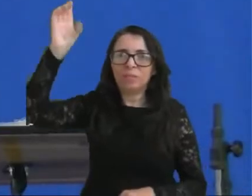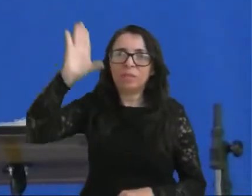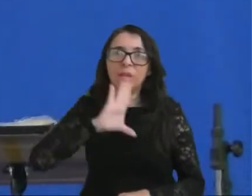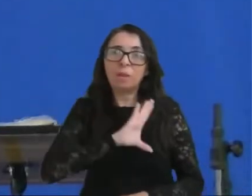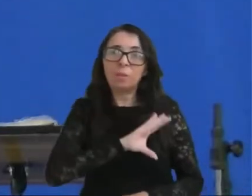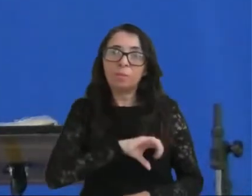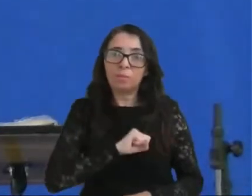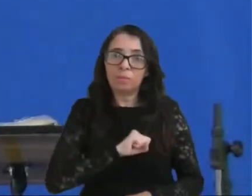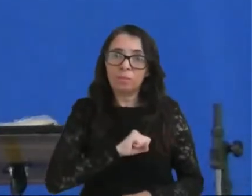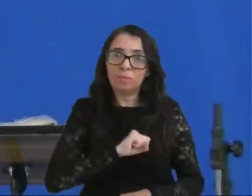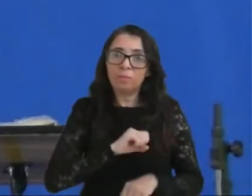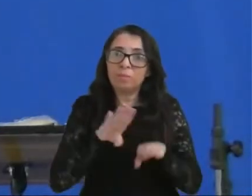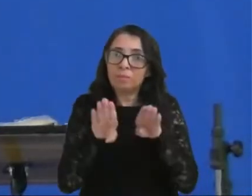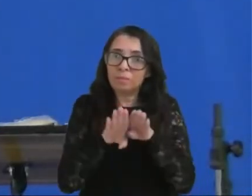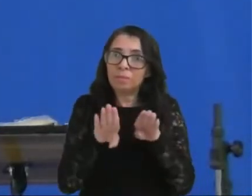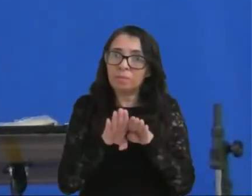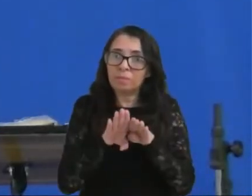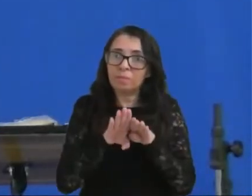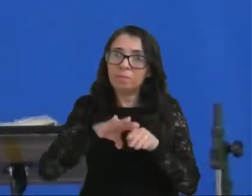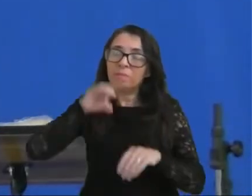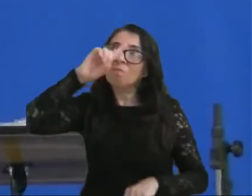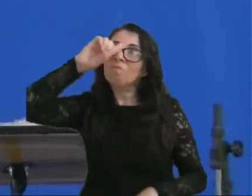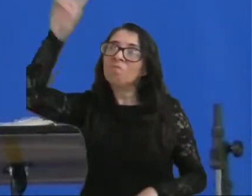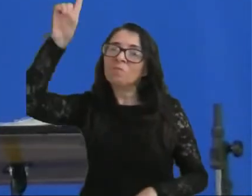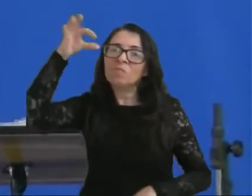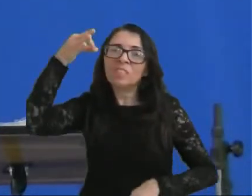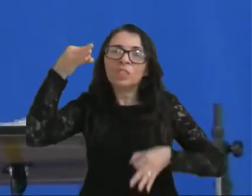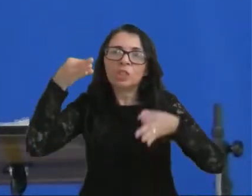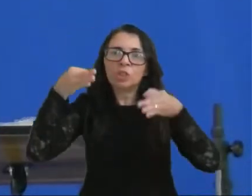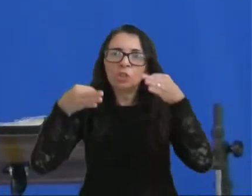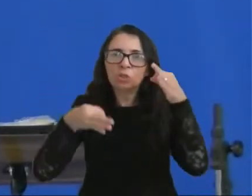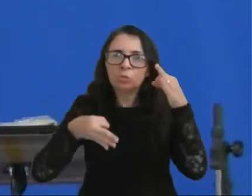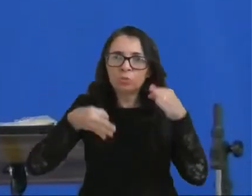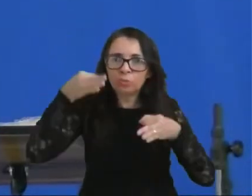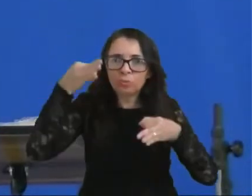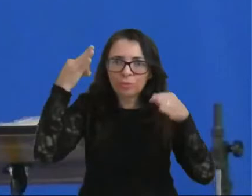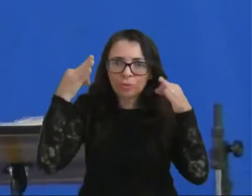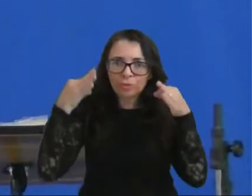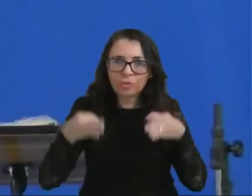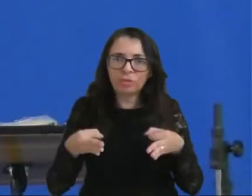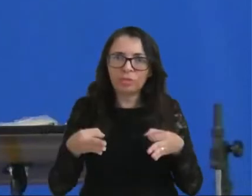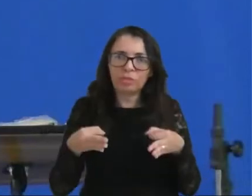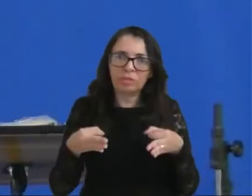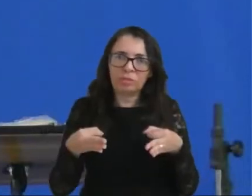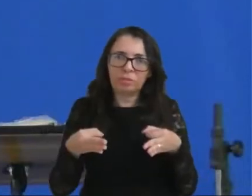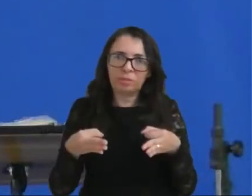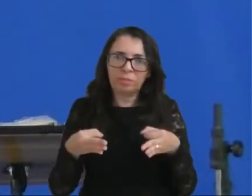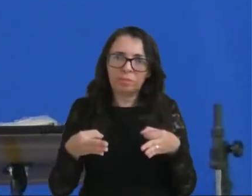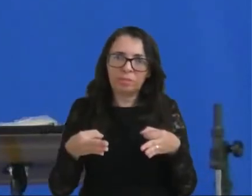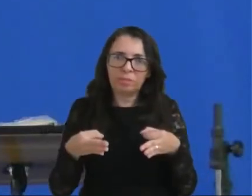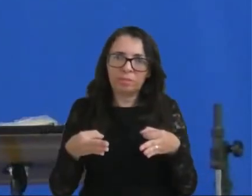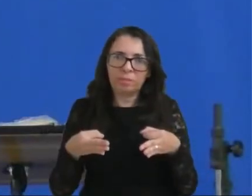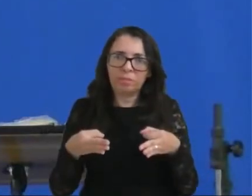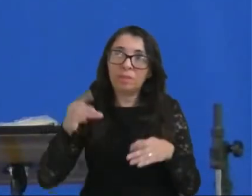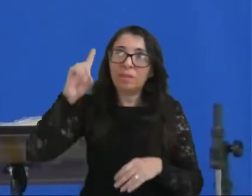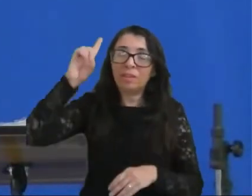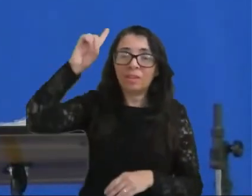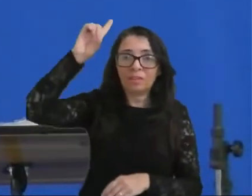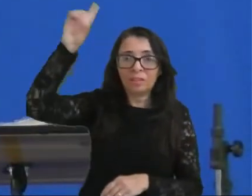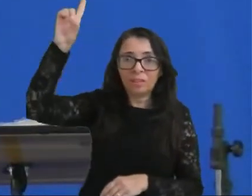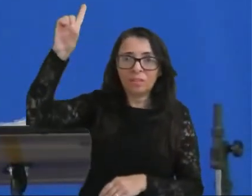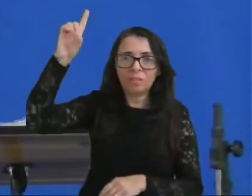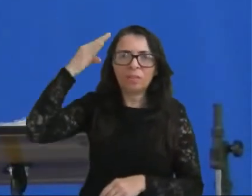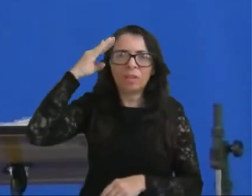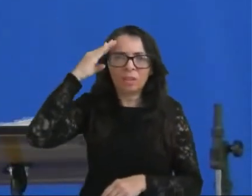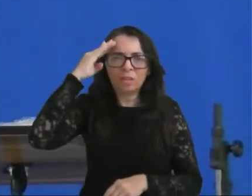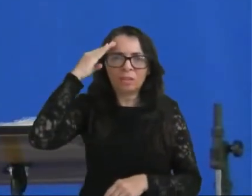Mas, se não tem intimidade com Cristo, ela não brilhará.